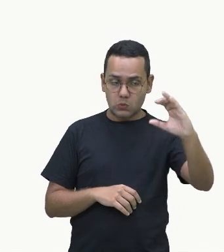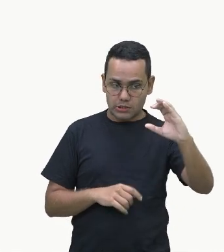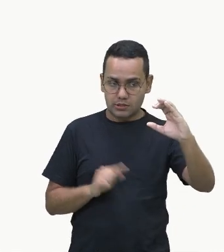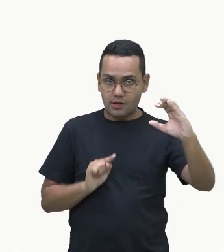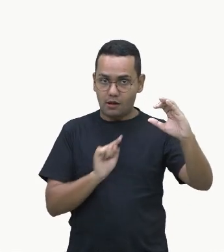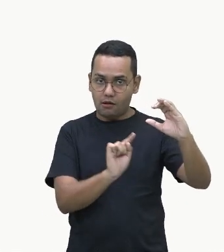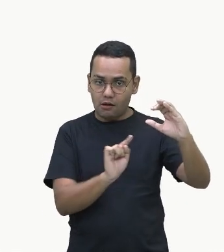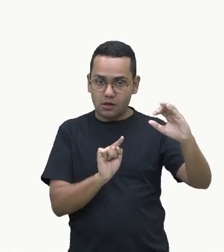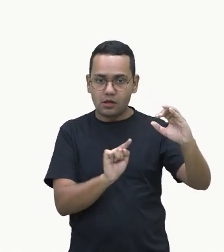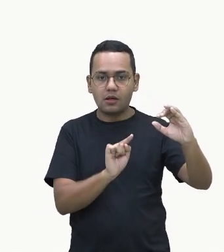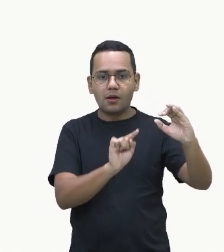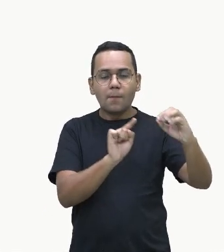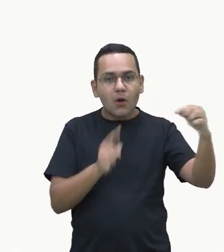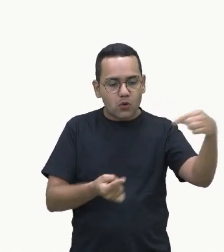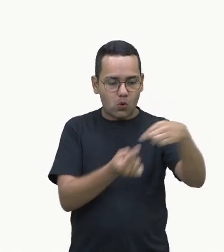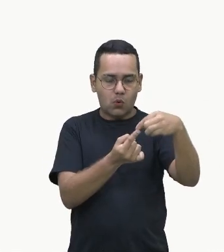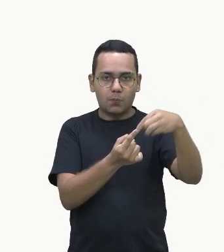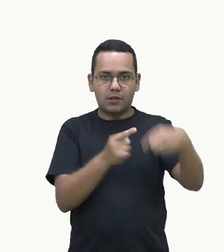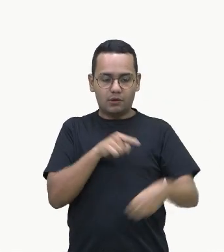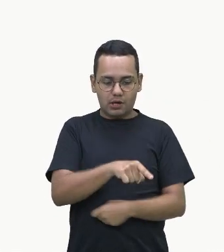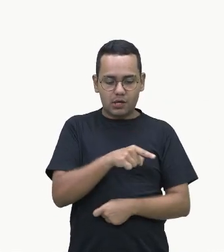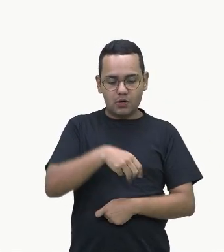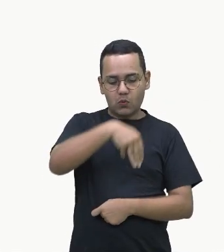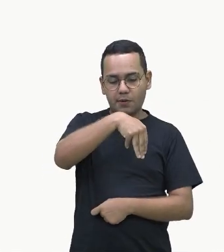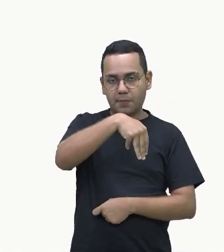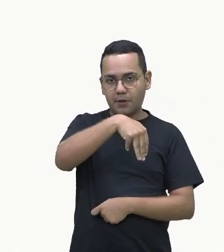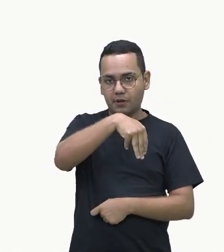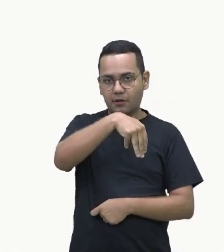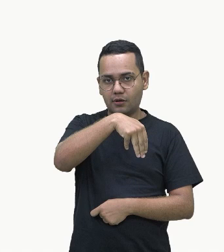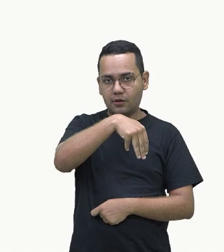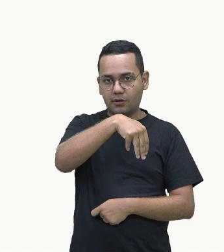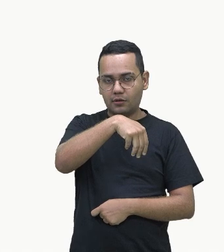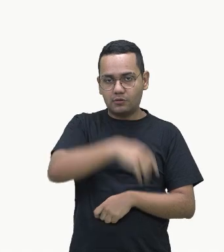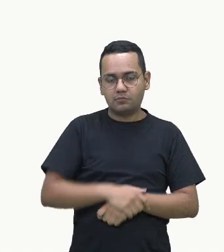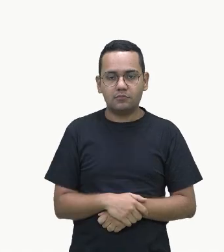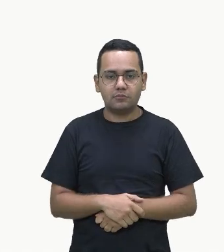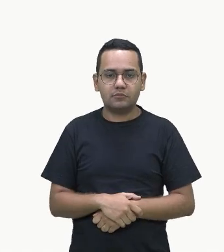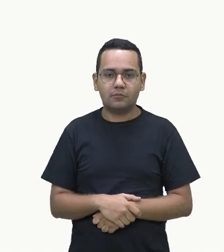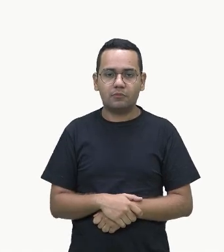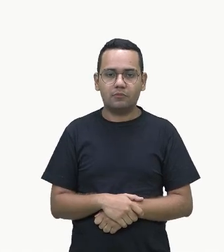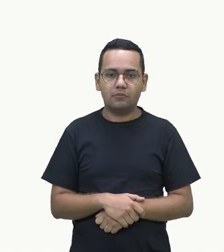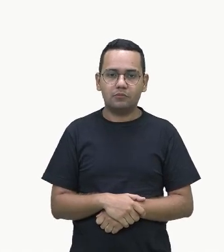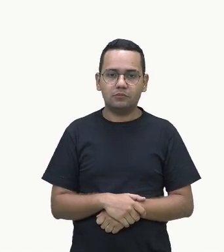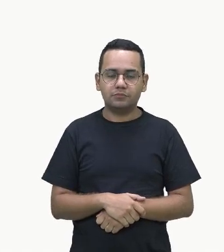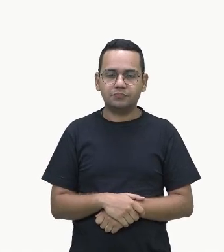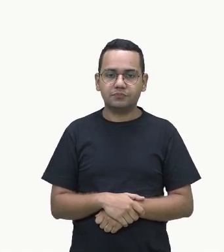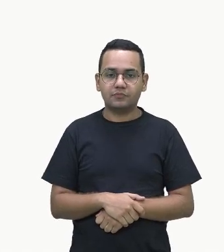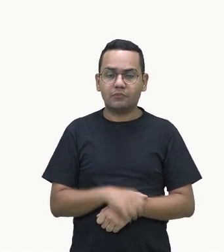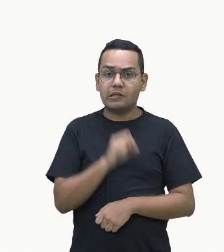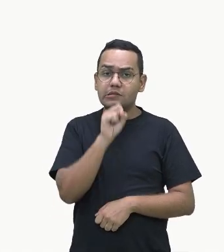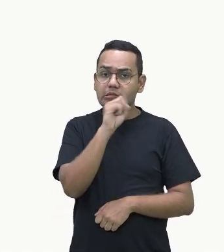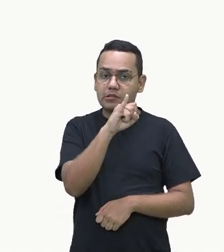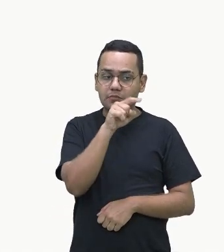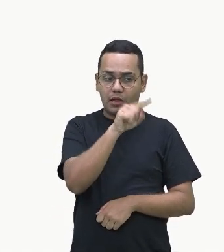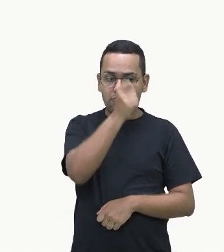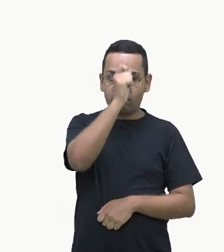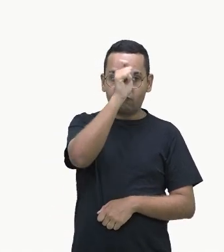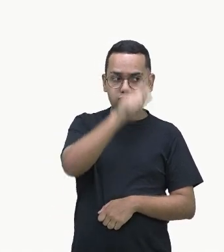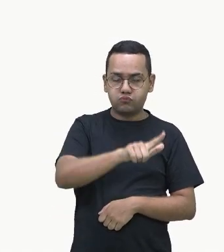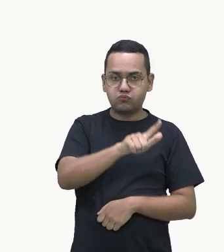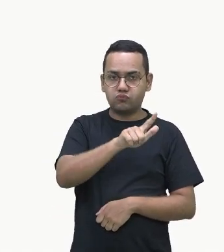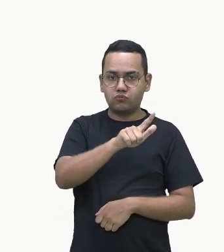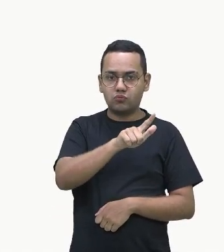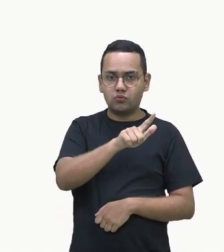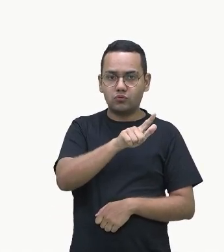se relacionar com esta projeção, porque se a fonte de luz está aqui sobre ele, não tem como